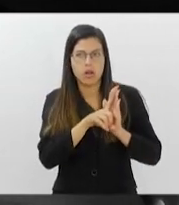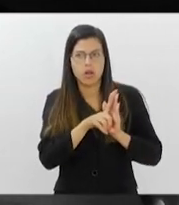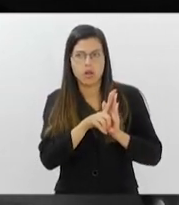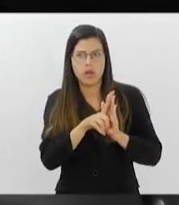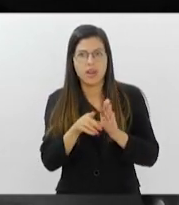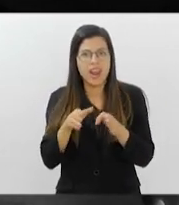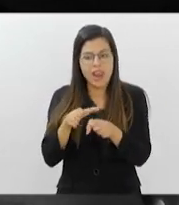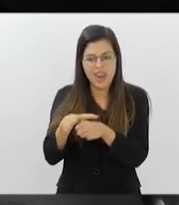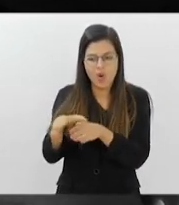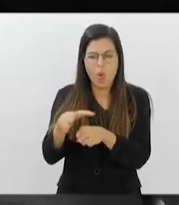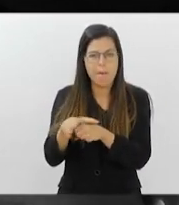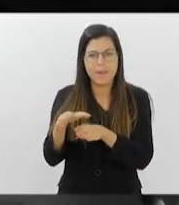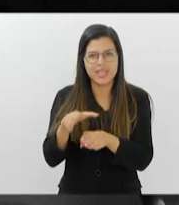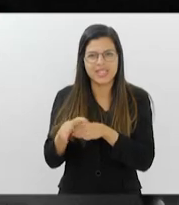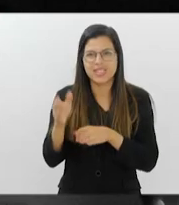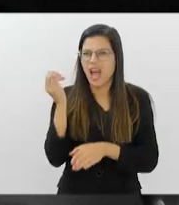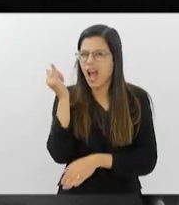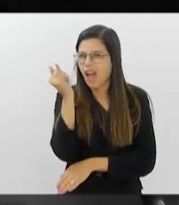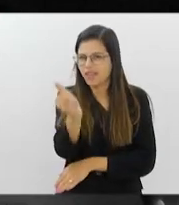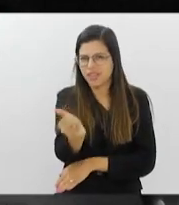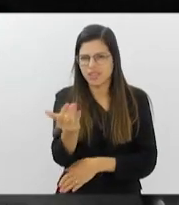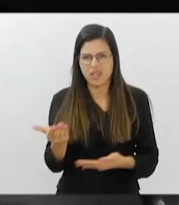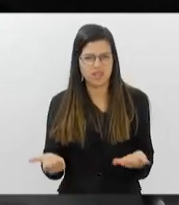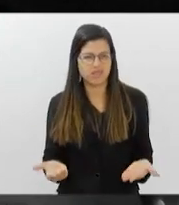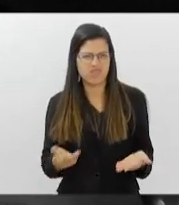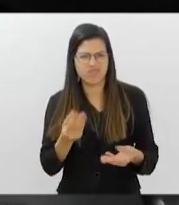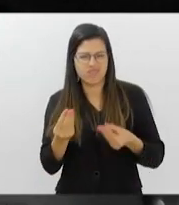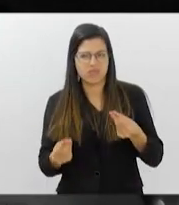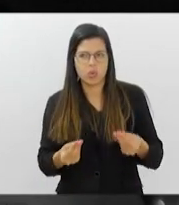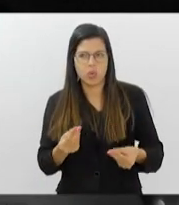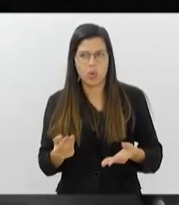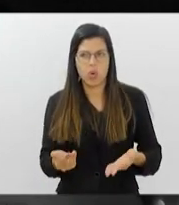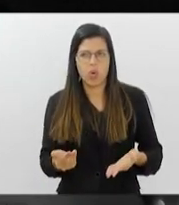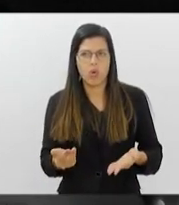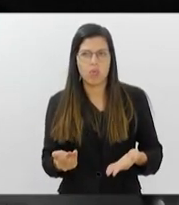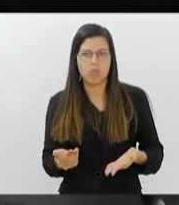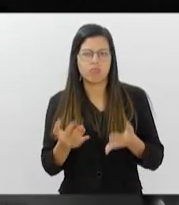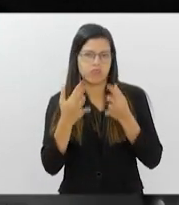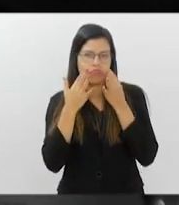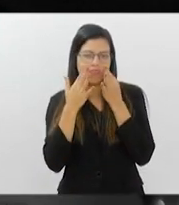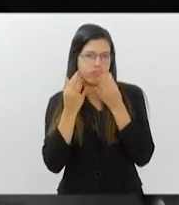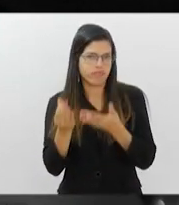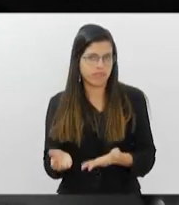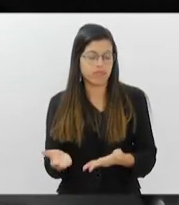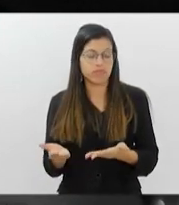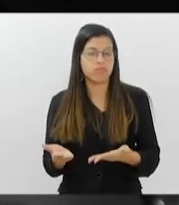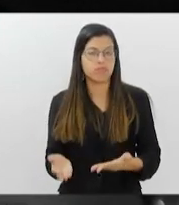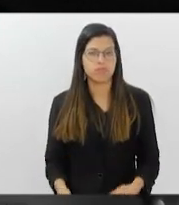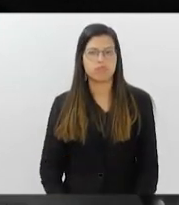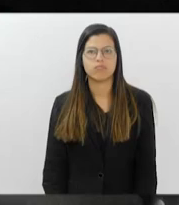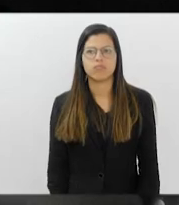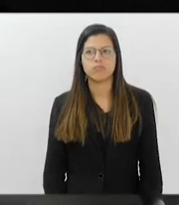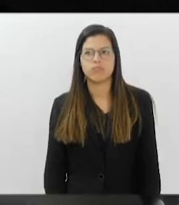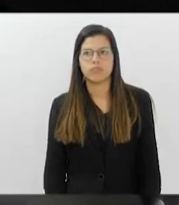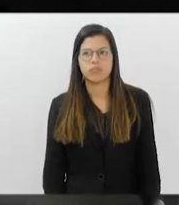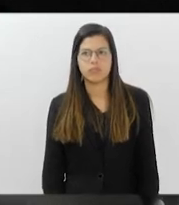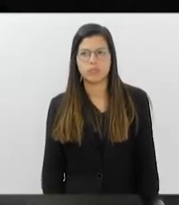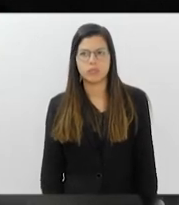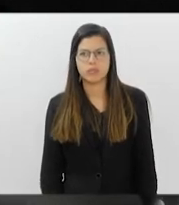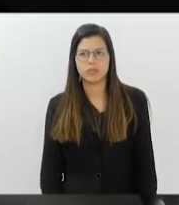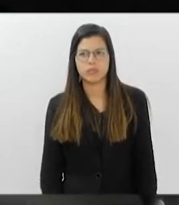recomendar a advertência. E aí, ô Fernando, tem razão, chamando a sua atenção aqui para isso,